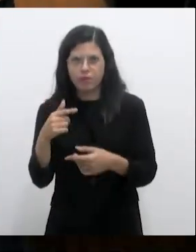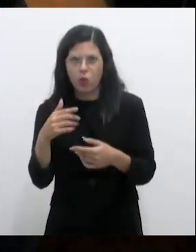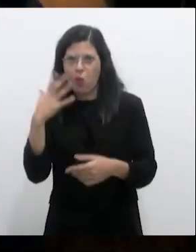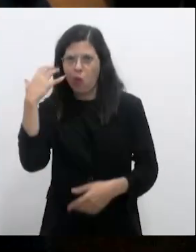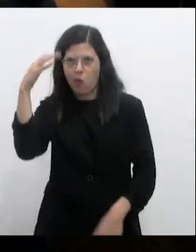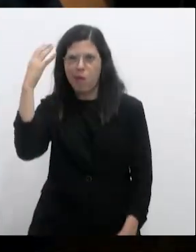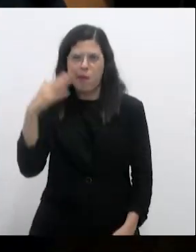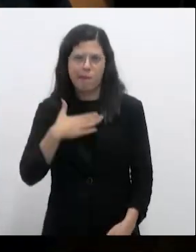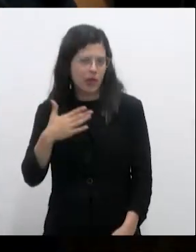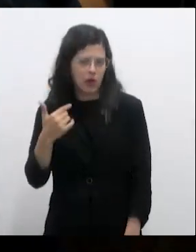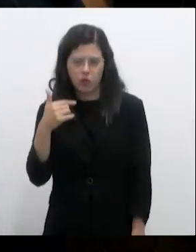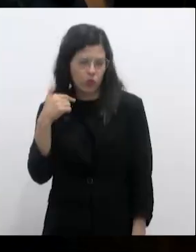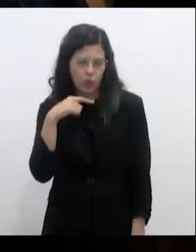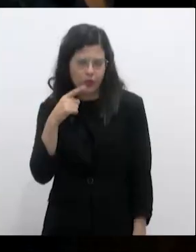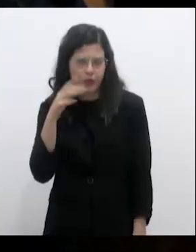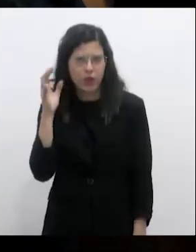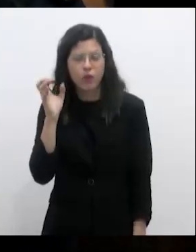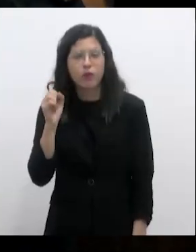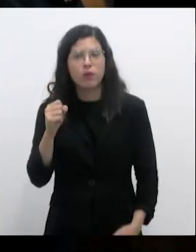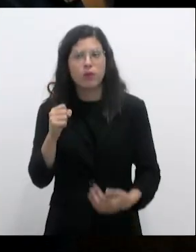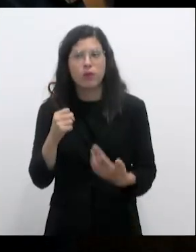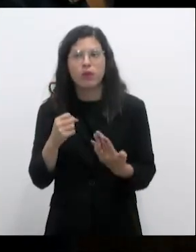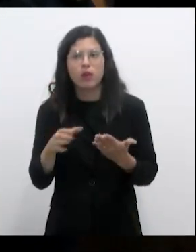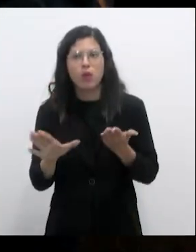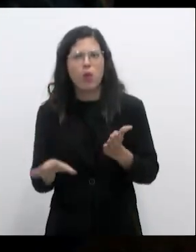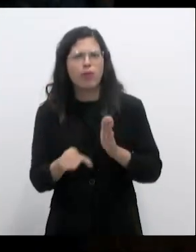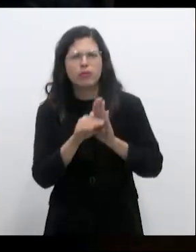que foram acatadas?